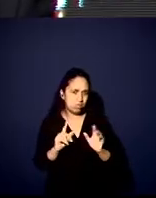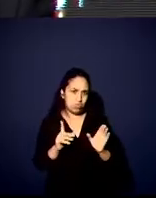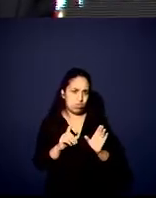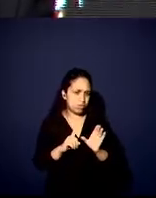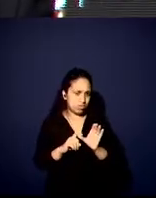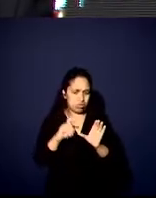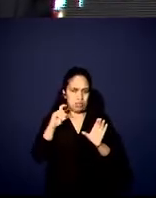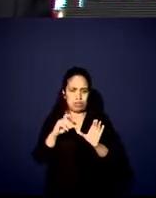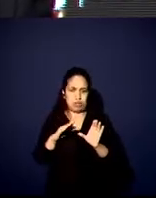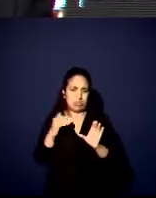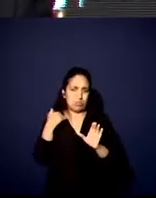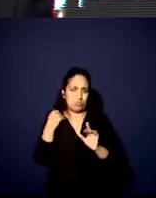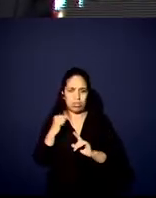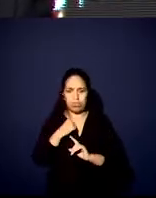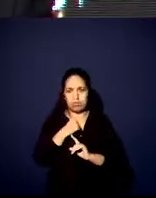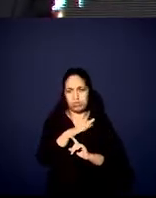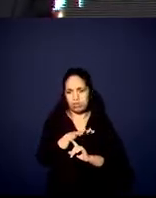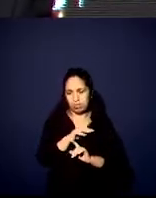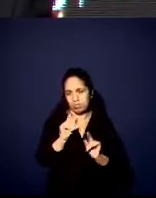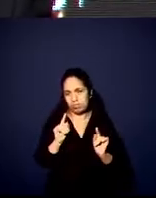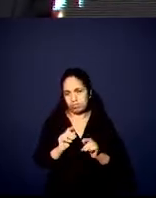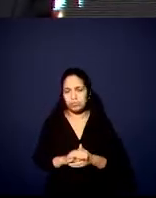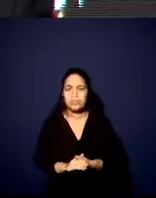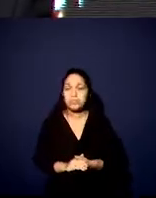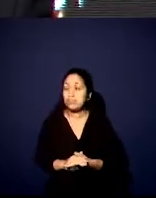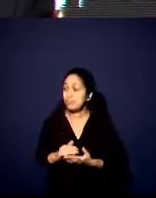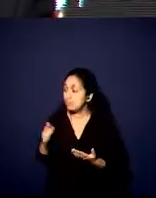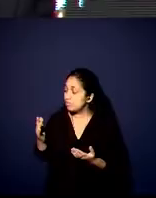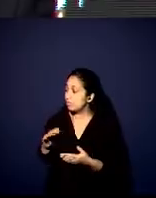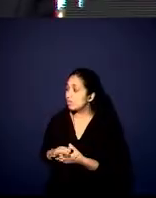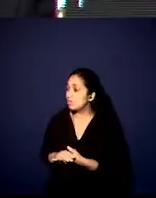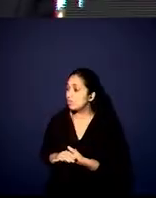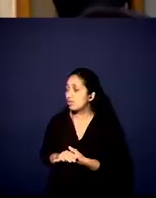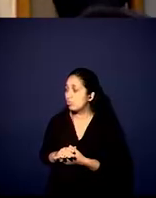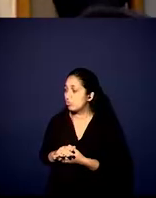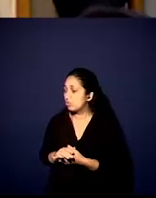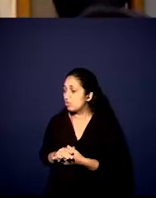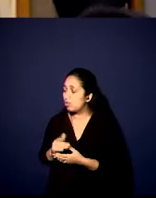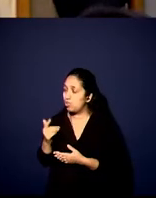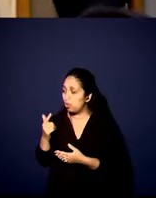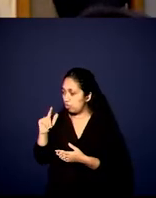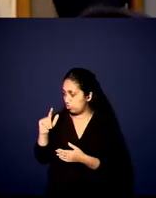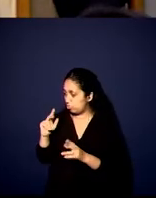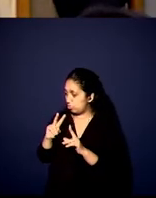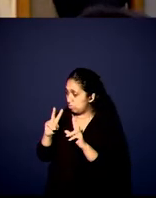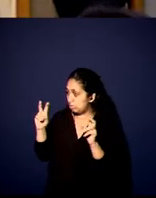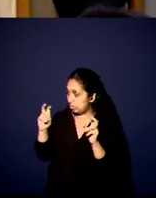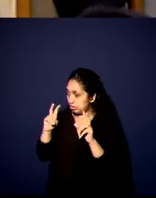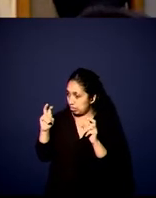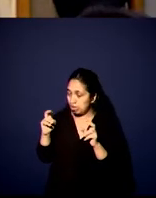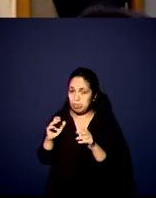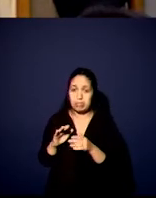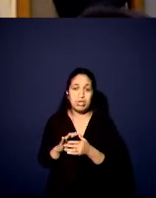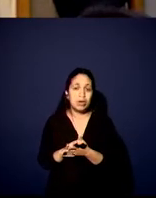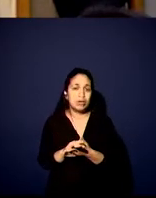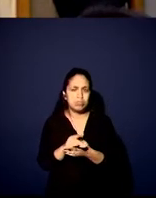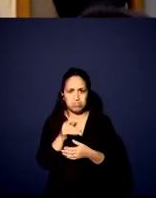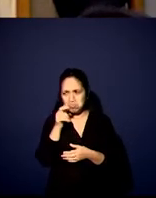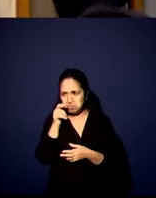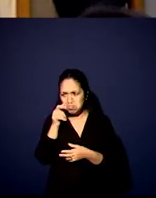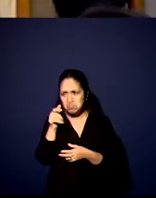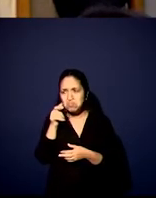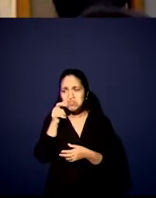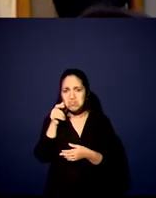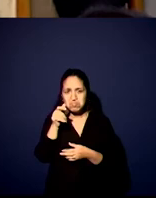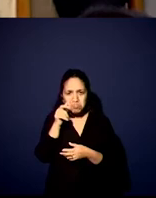independência do Banco Central no Congresso Nacional Presidente é outro tema bastante de interesse Muito de